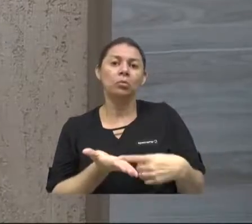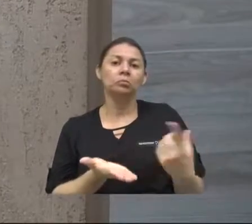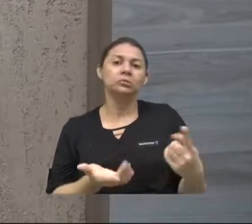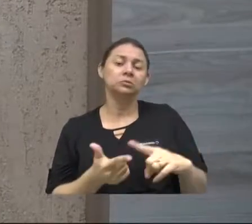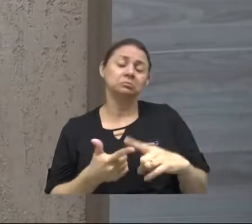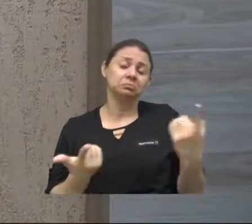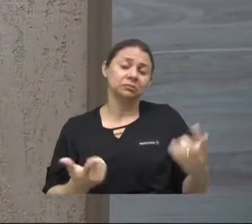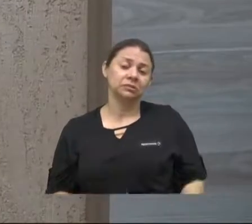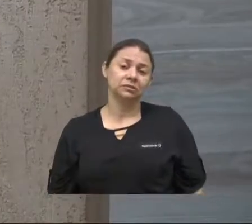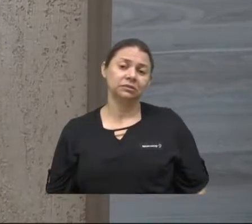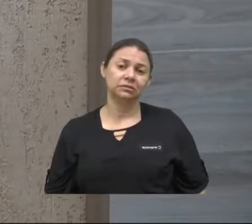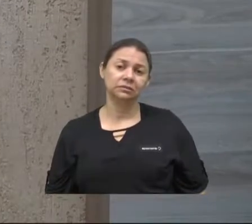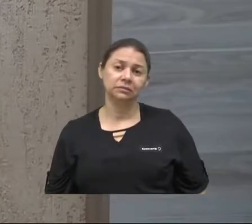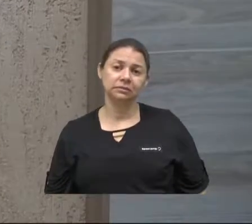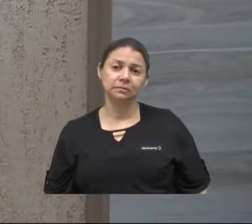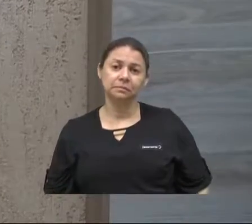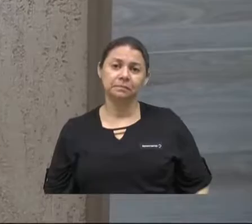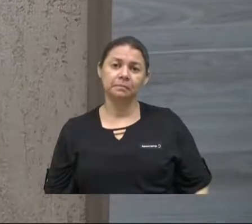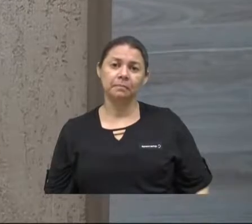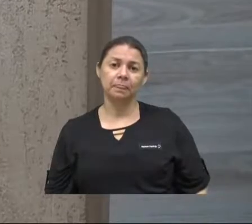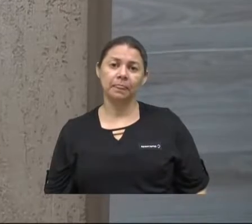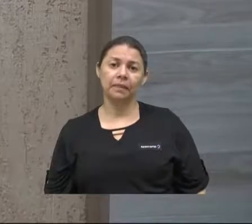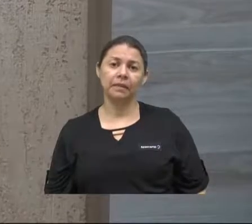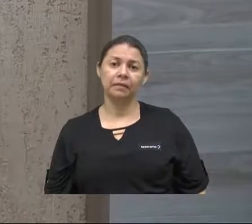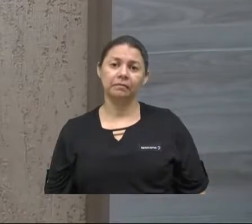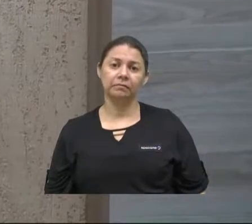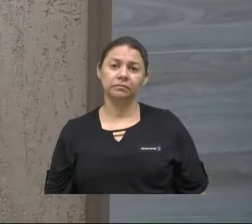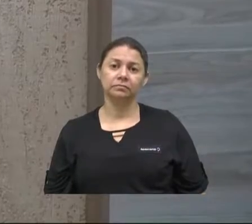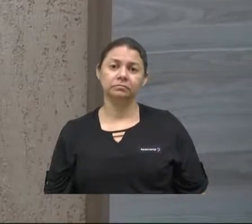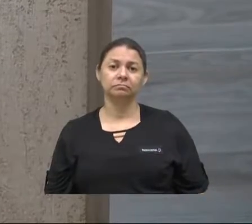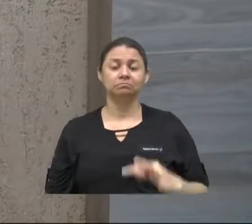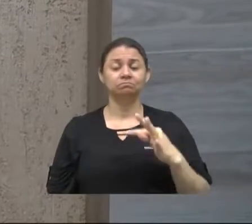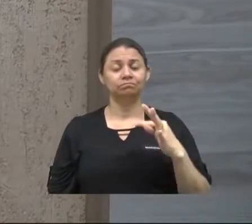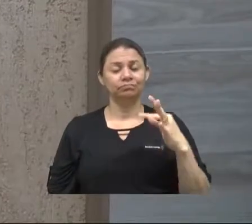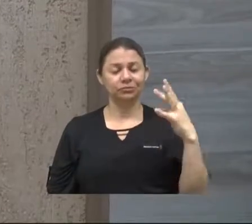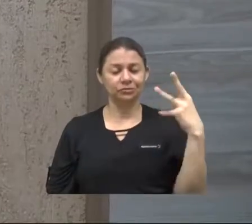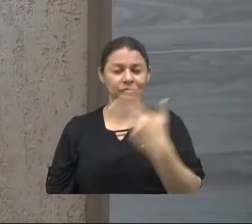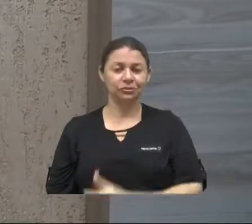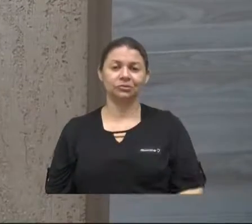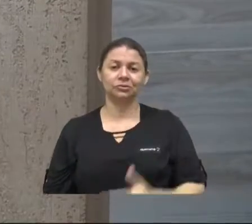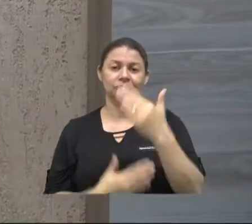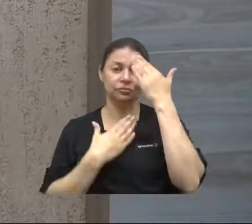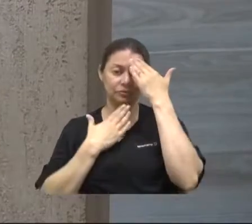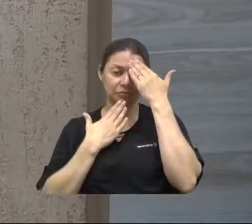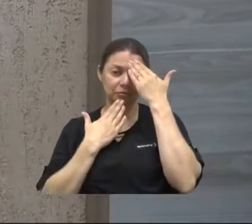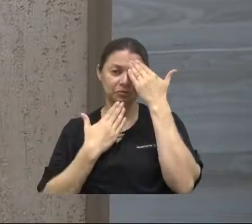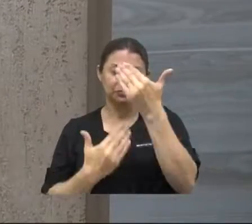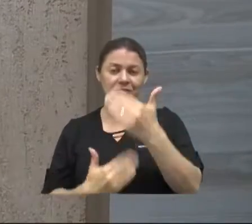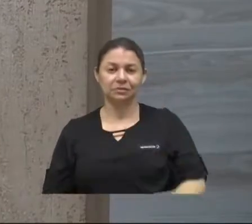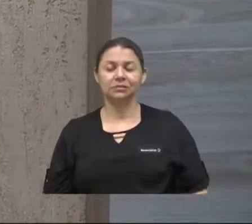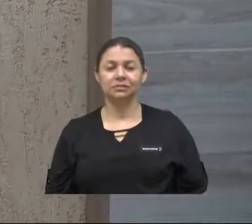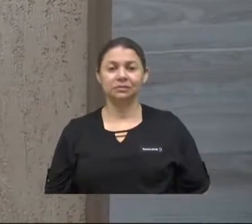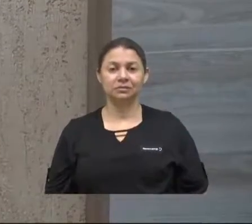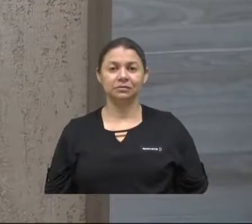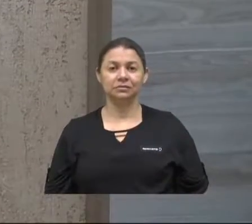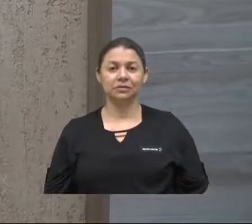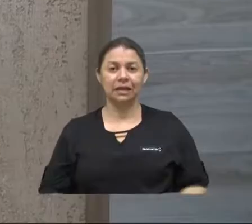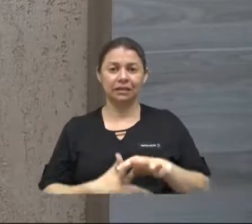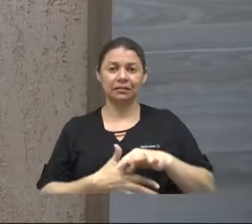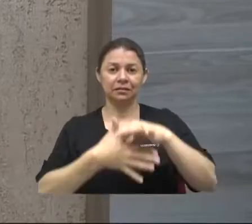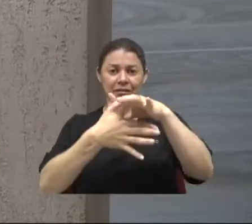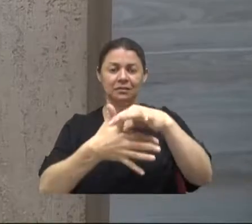mas que, de alguma forma, também se sintam contemplados. E a minha presidência não será